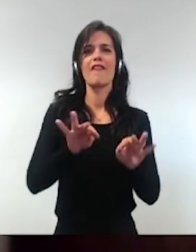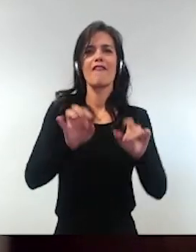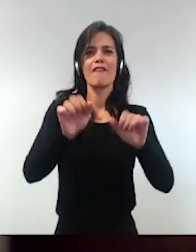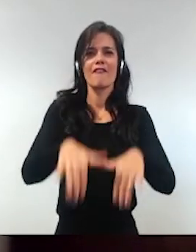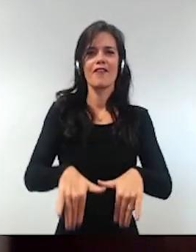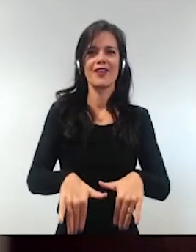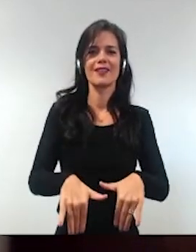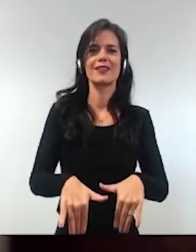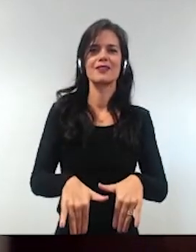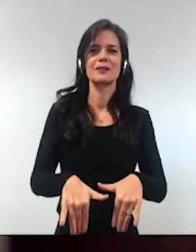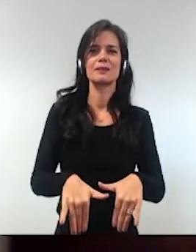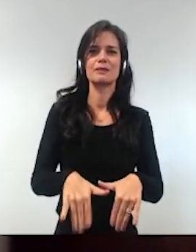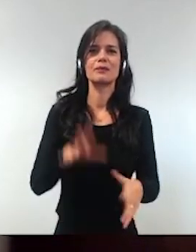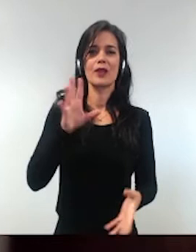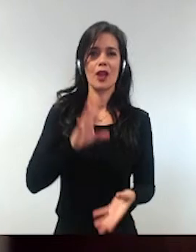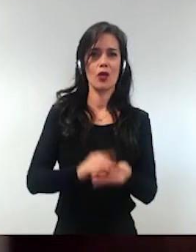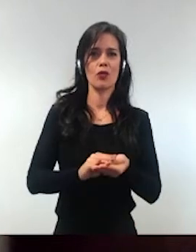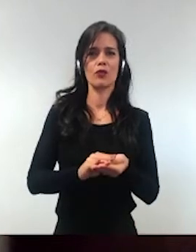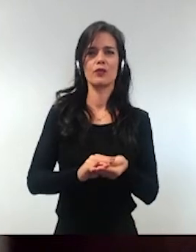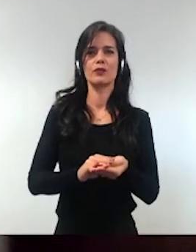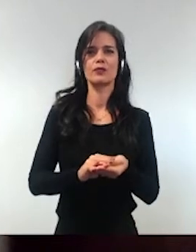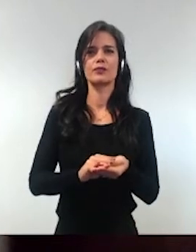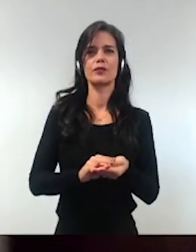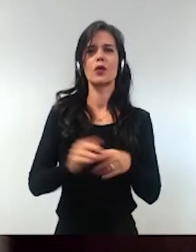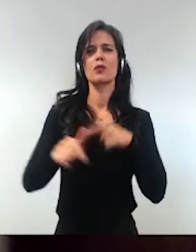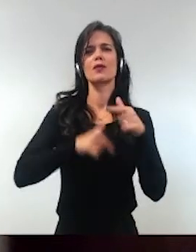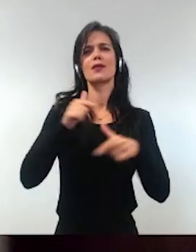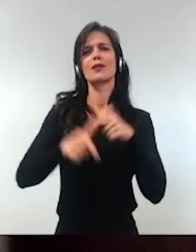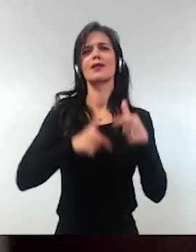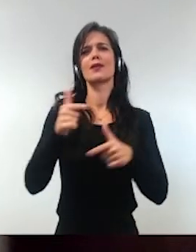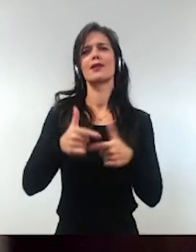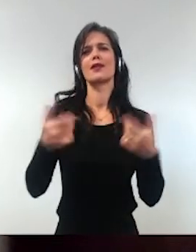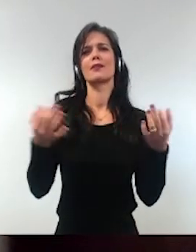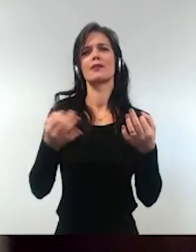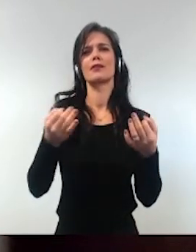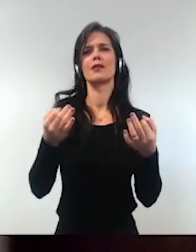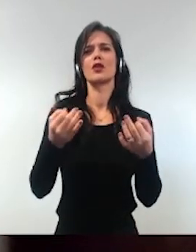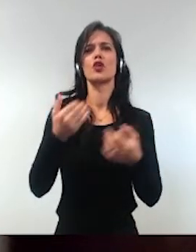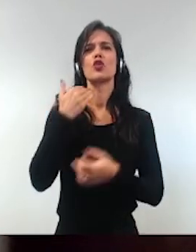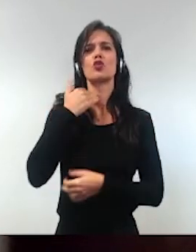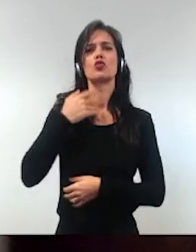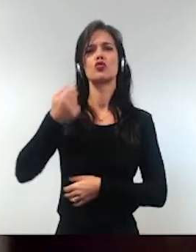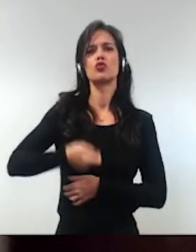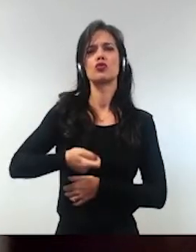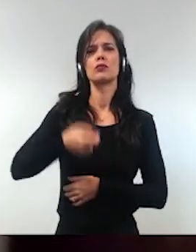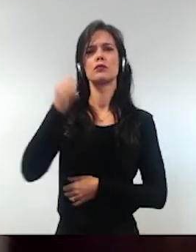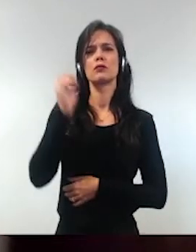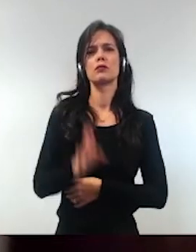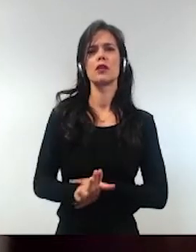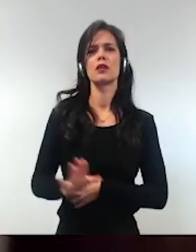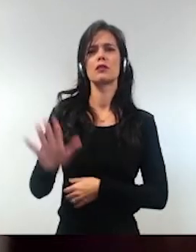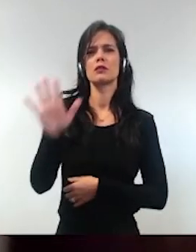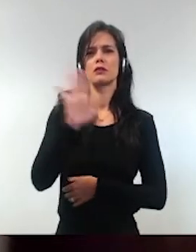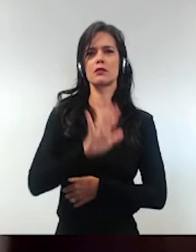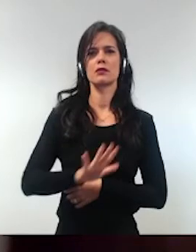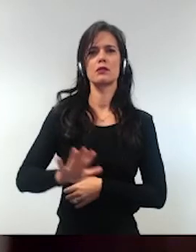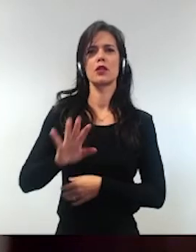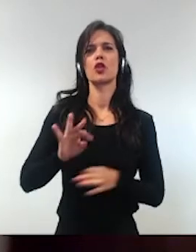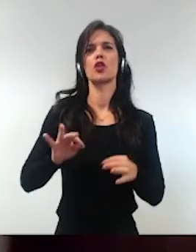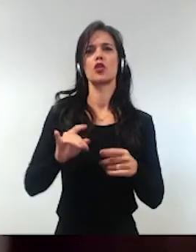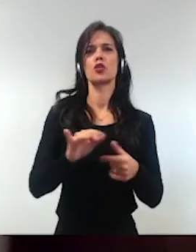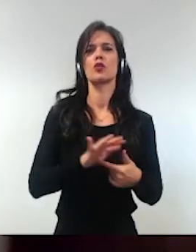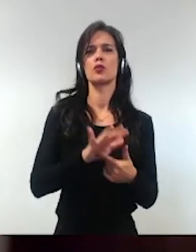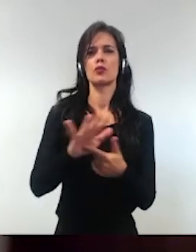finais, em fala final, o excelente trabalho dos juízes brasileiros, e tudo isso está demonstrado